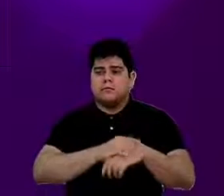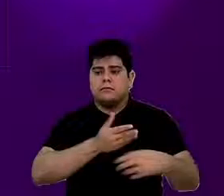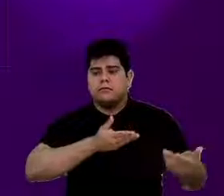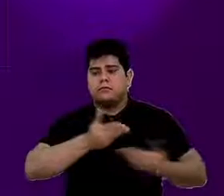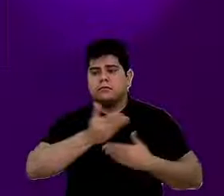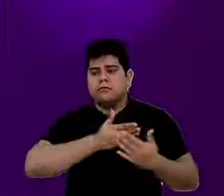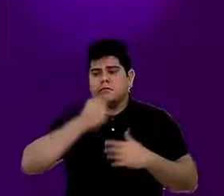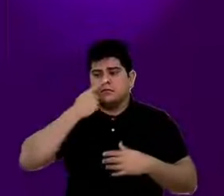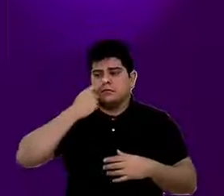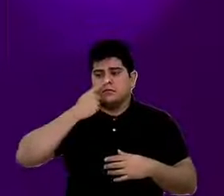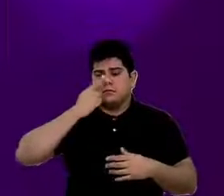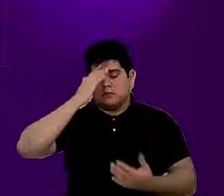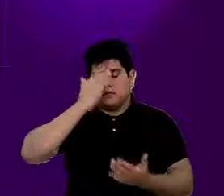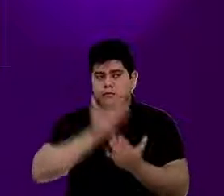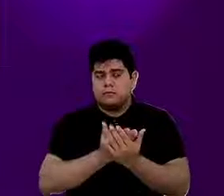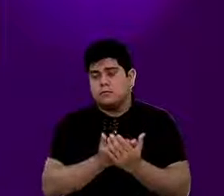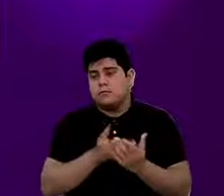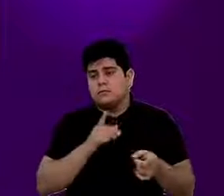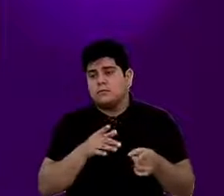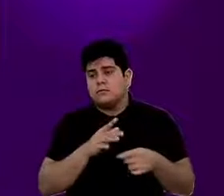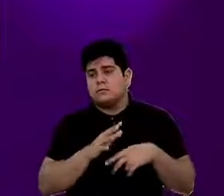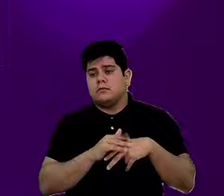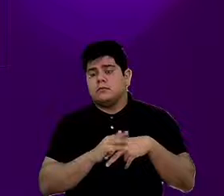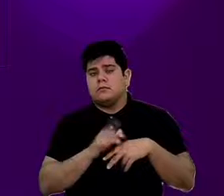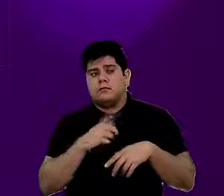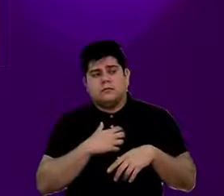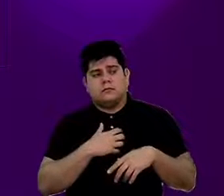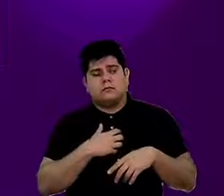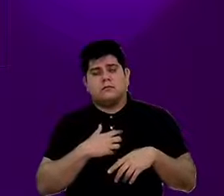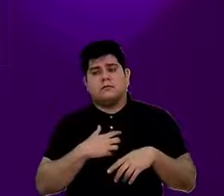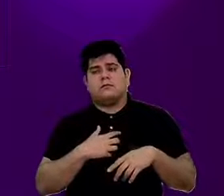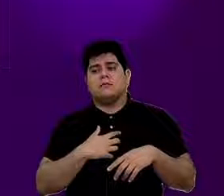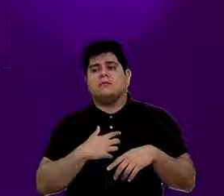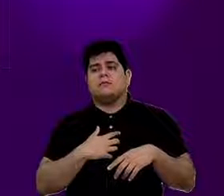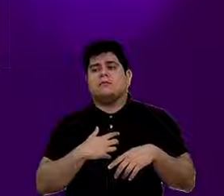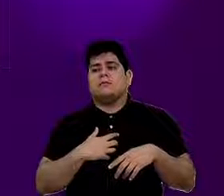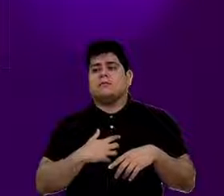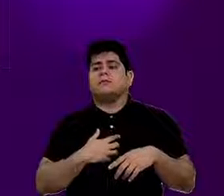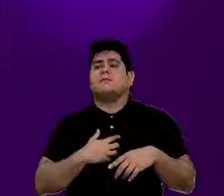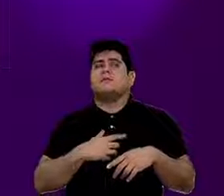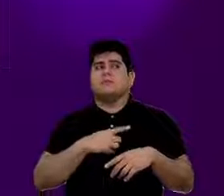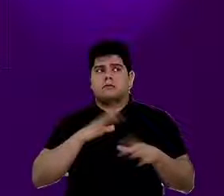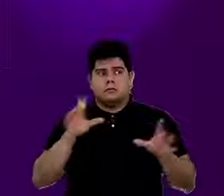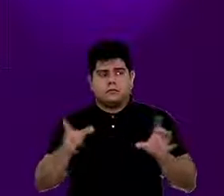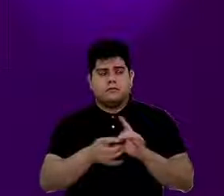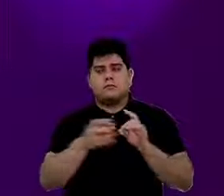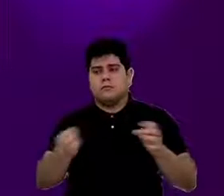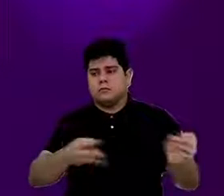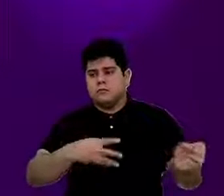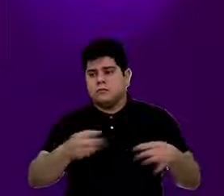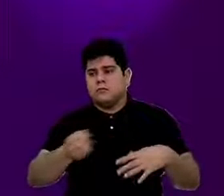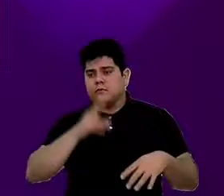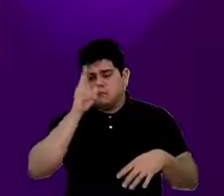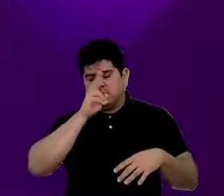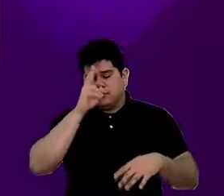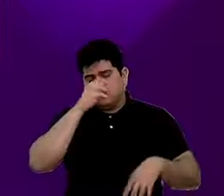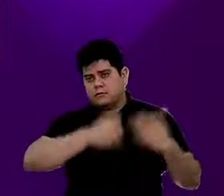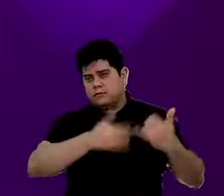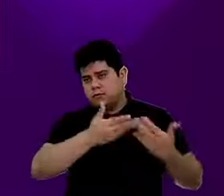íntima de confiança e o paciente faz novas revelações, agrega novos fatos à história